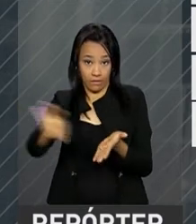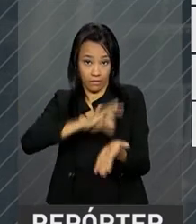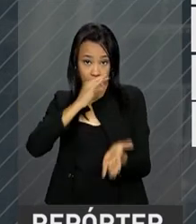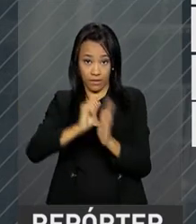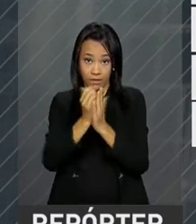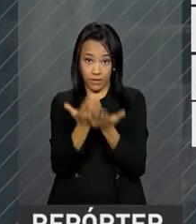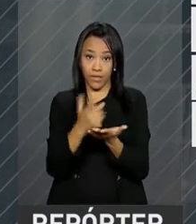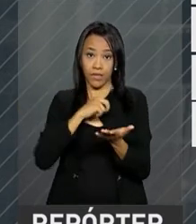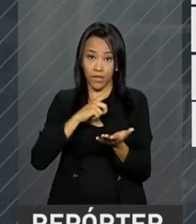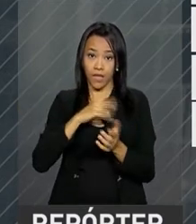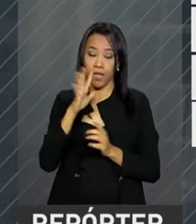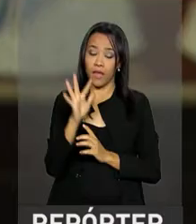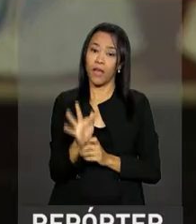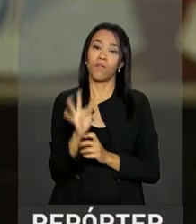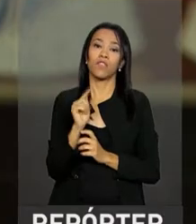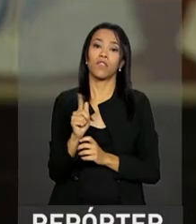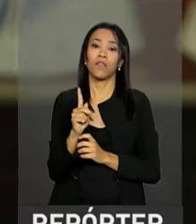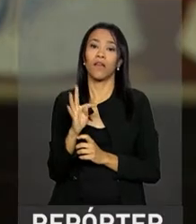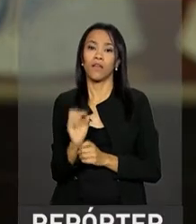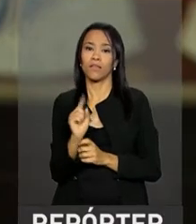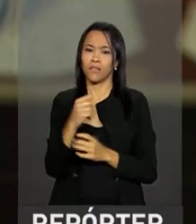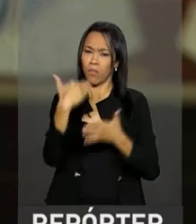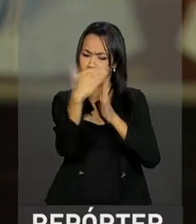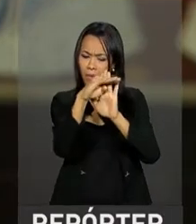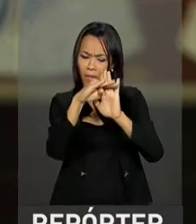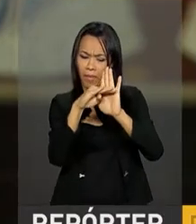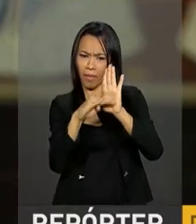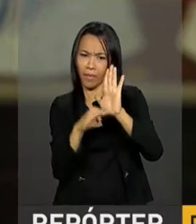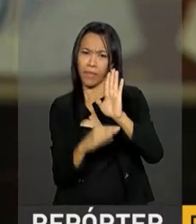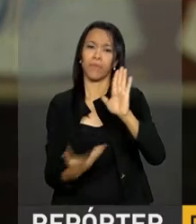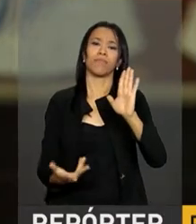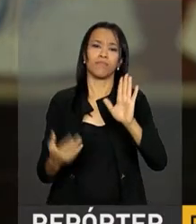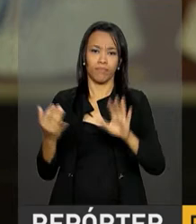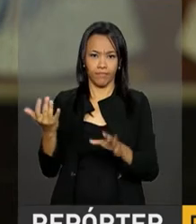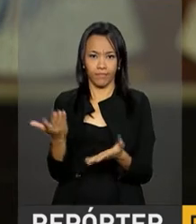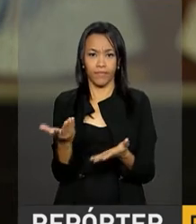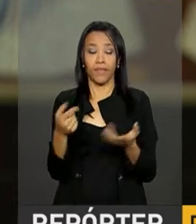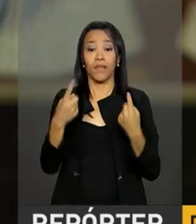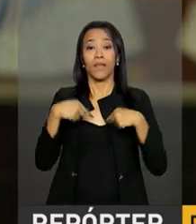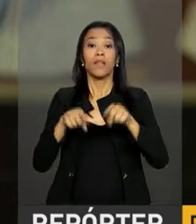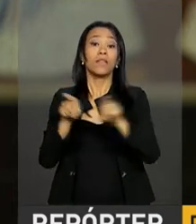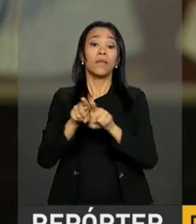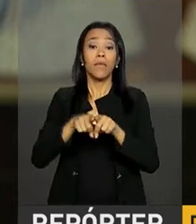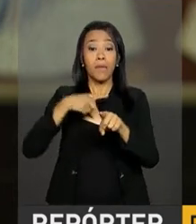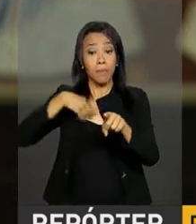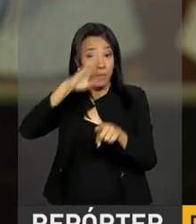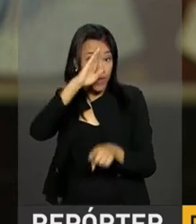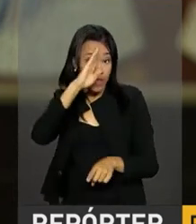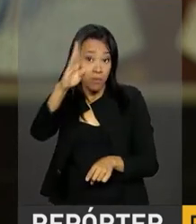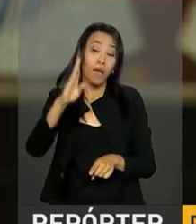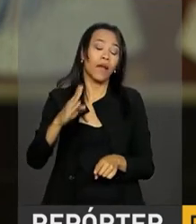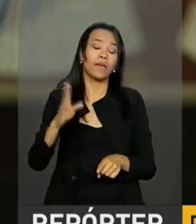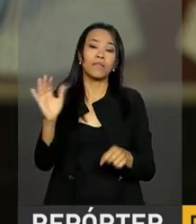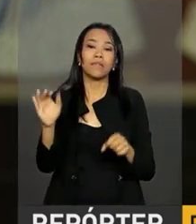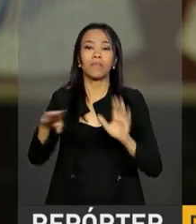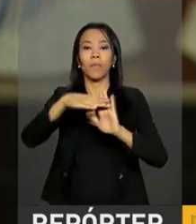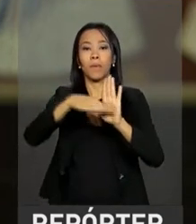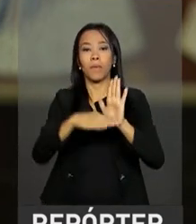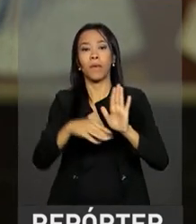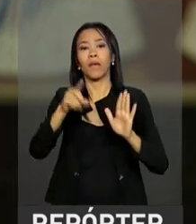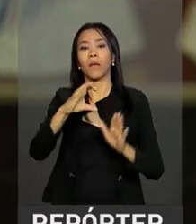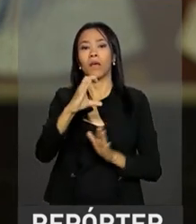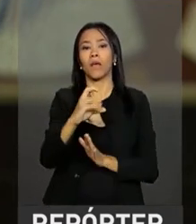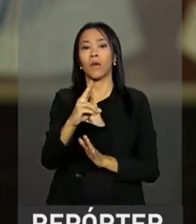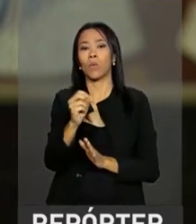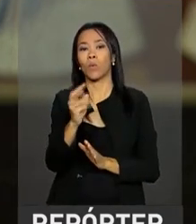recursos no fgts reduzir o chamado custo brasil está também entre as principais medidas o custo brasil o